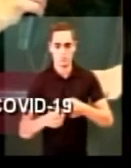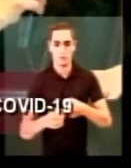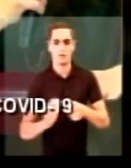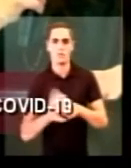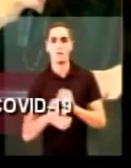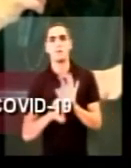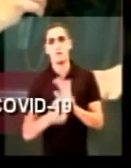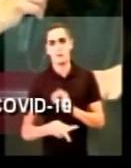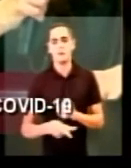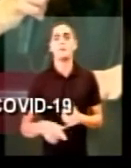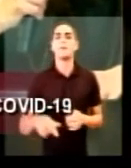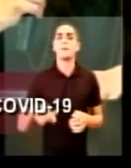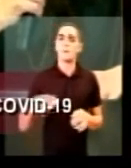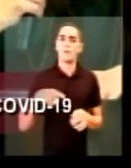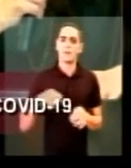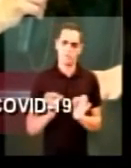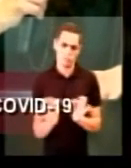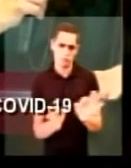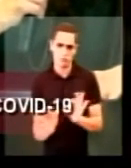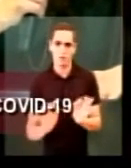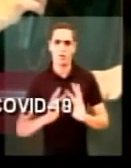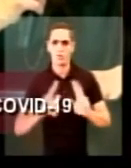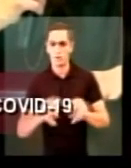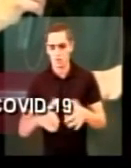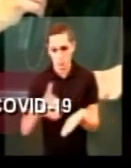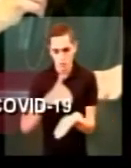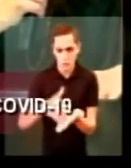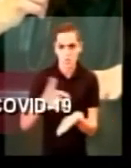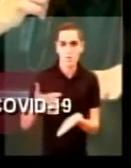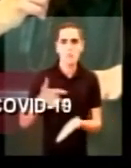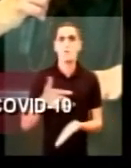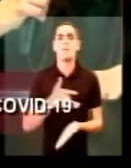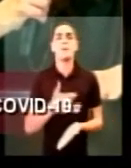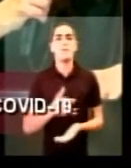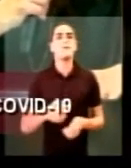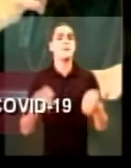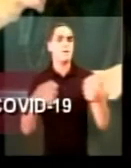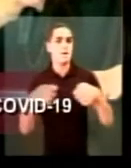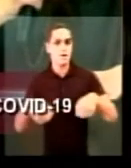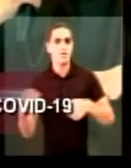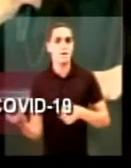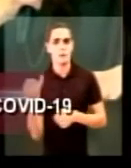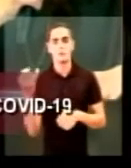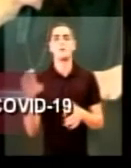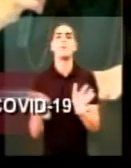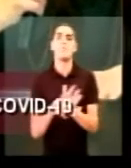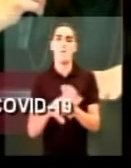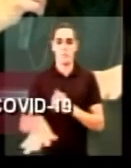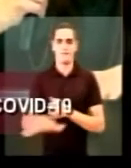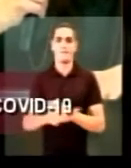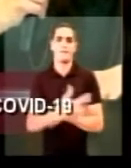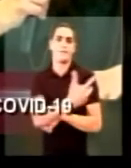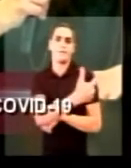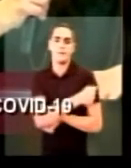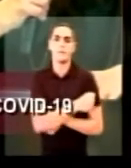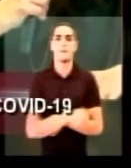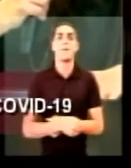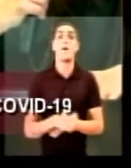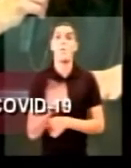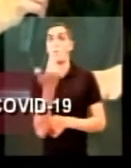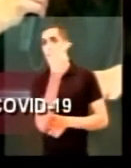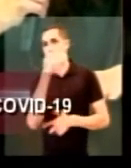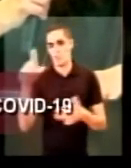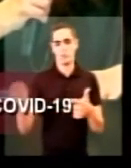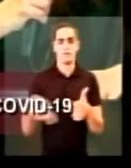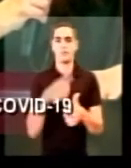planejamento que a Secretaria de Saúde julga necessário para a vacinação. Uma questão que é importante a população estar sabendo,